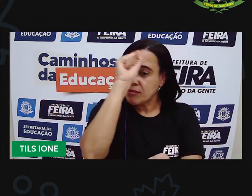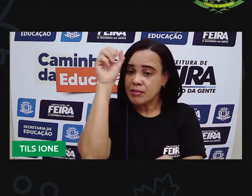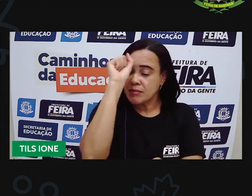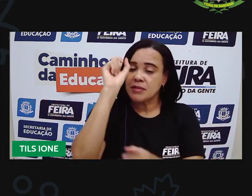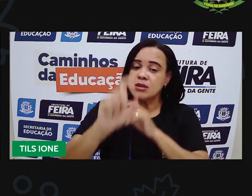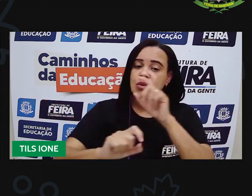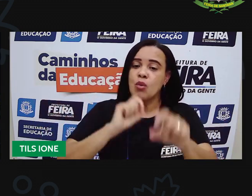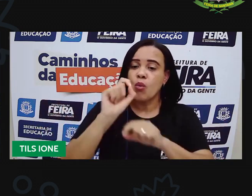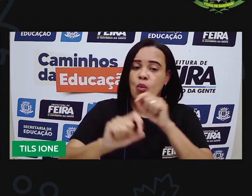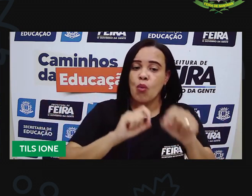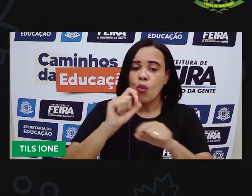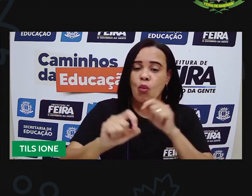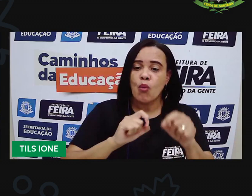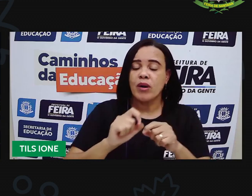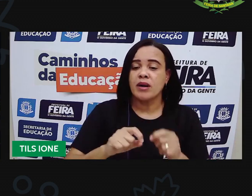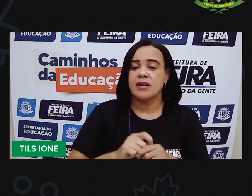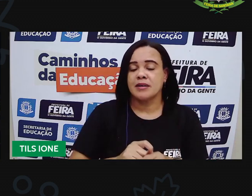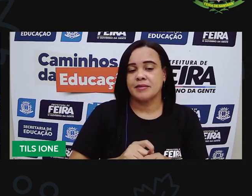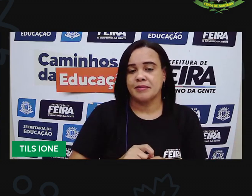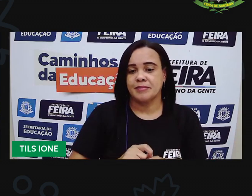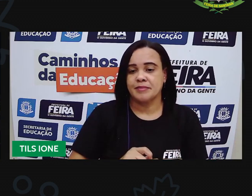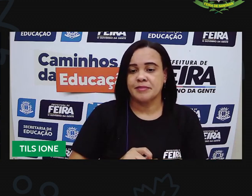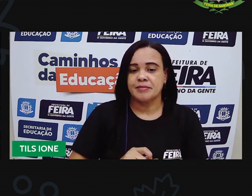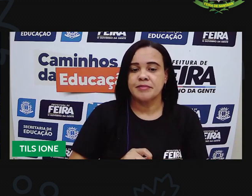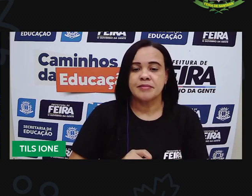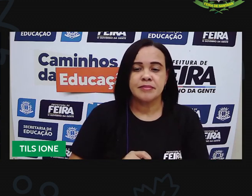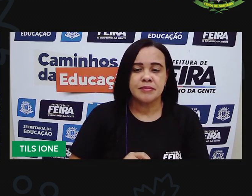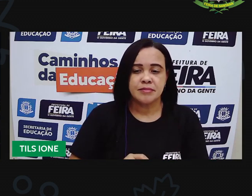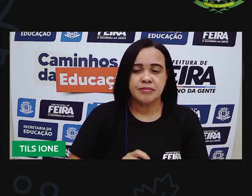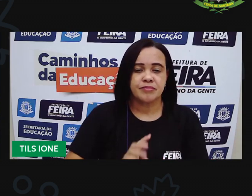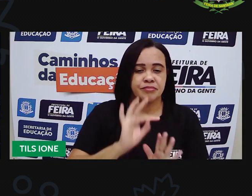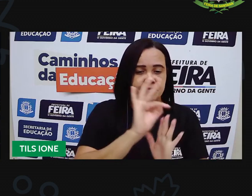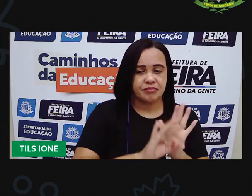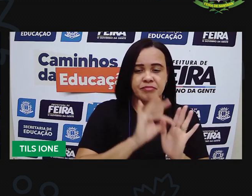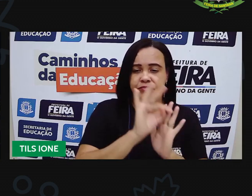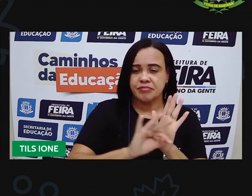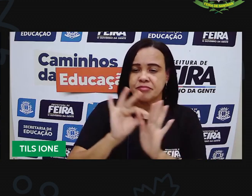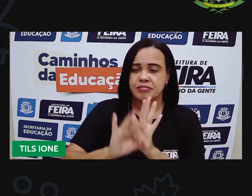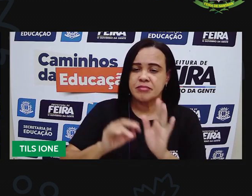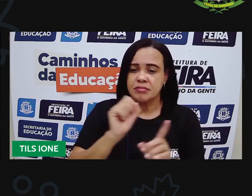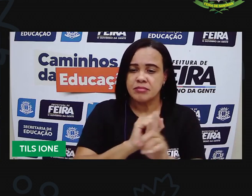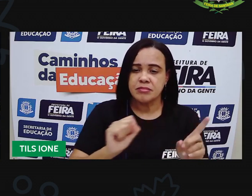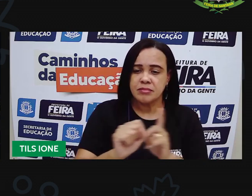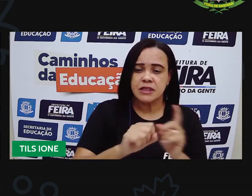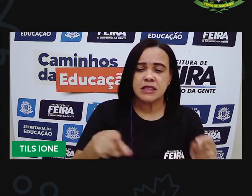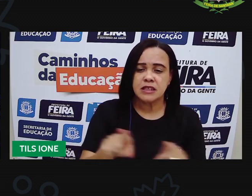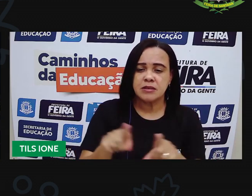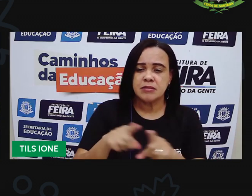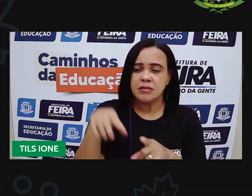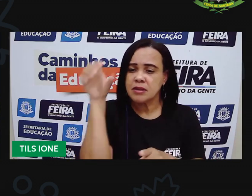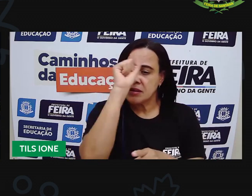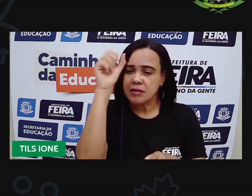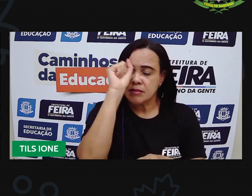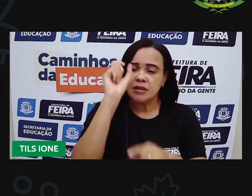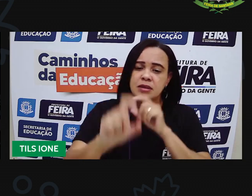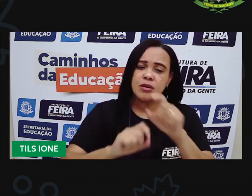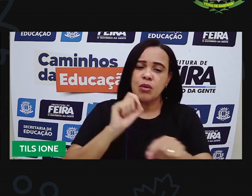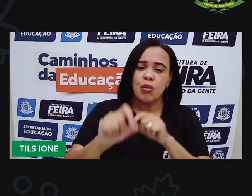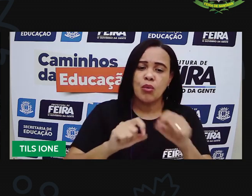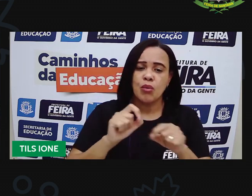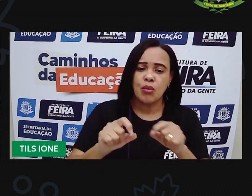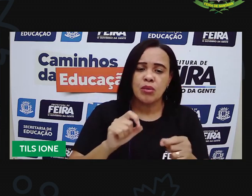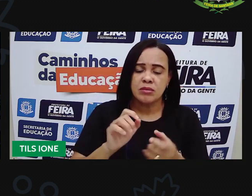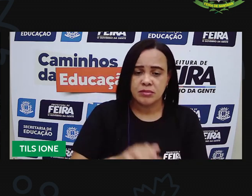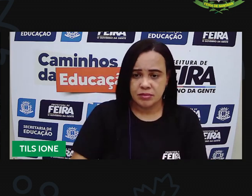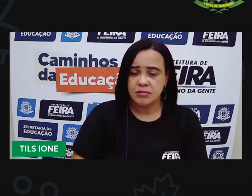reconhecer a função social de diferentes textos presentes no cotidiano e também vai aprender a localizar informações